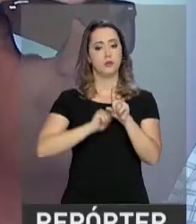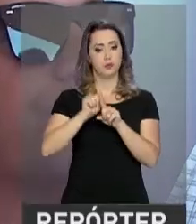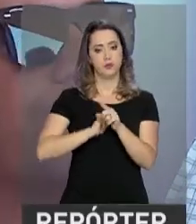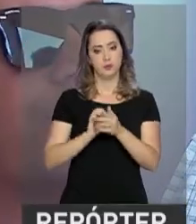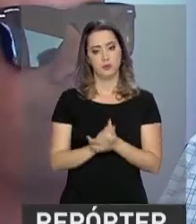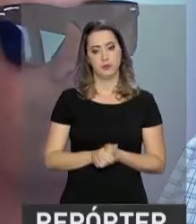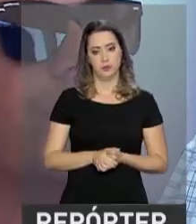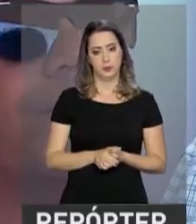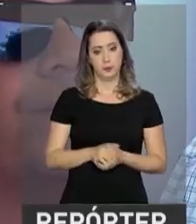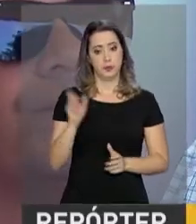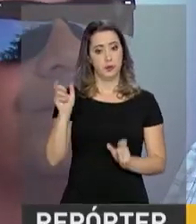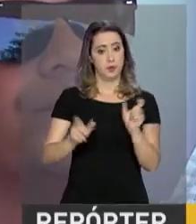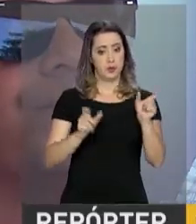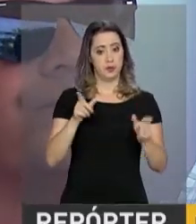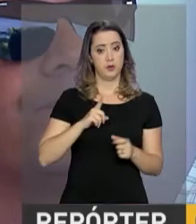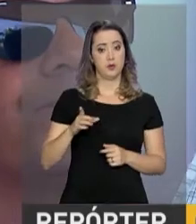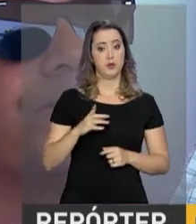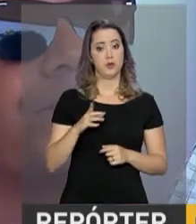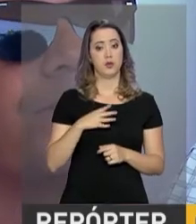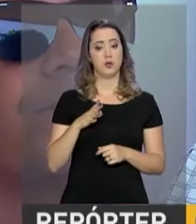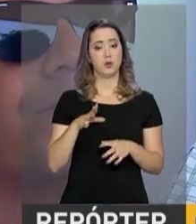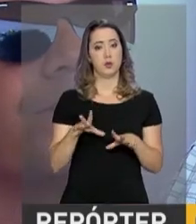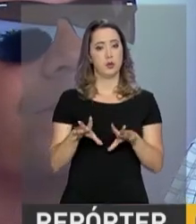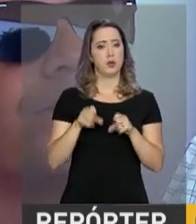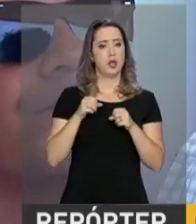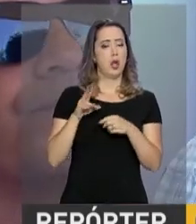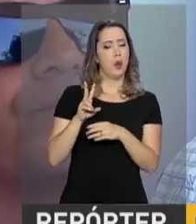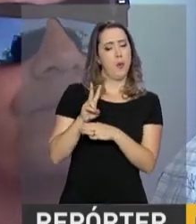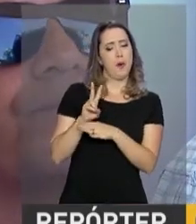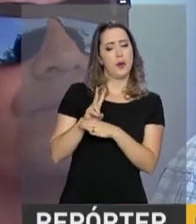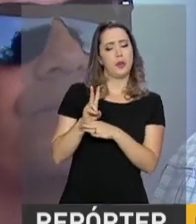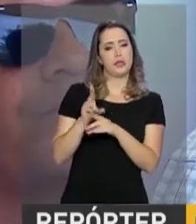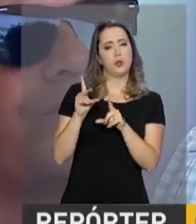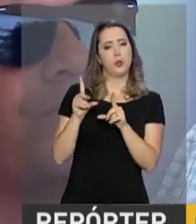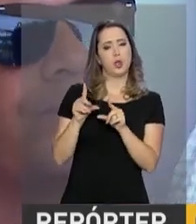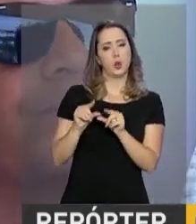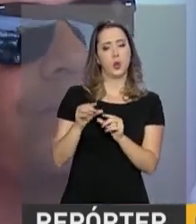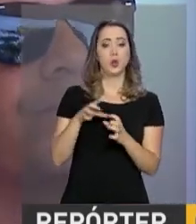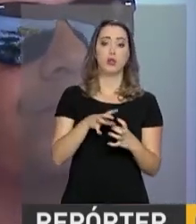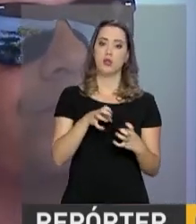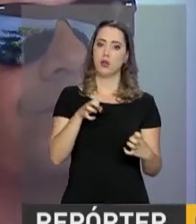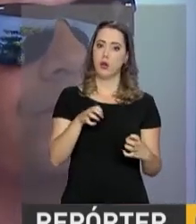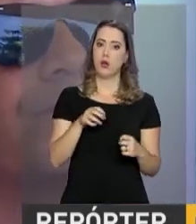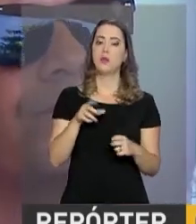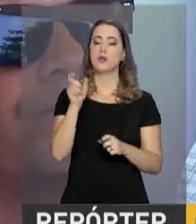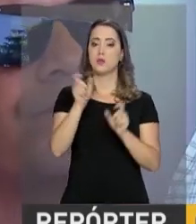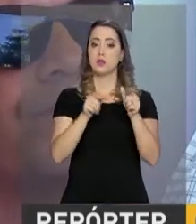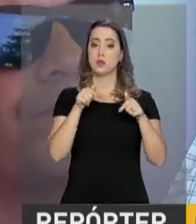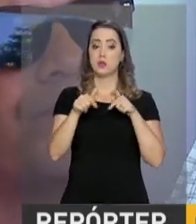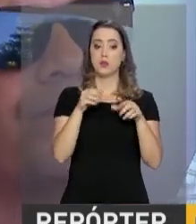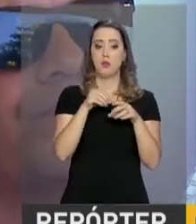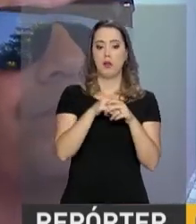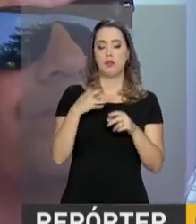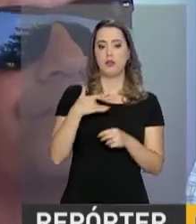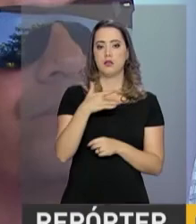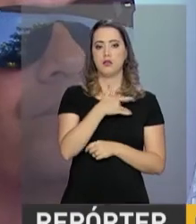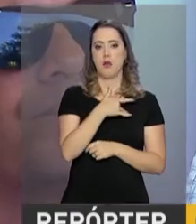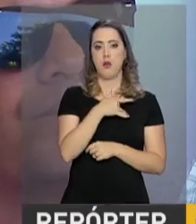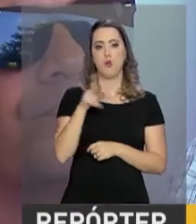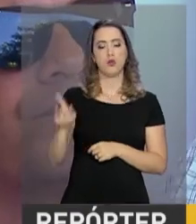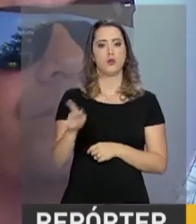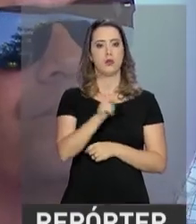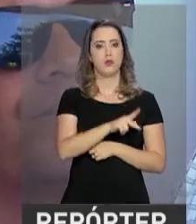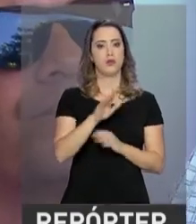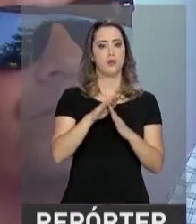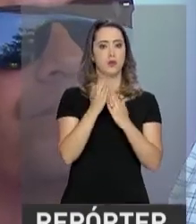essas pessoas têm uma unidade mais baixa os idosos os profissionais da saúde os professores da rede